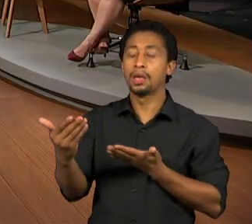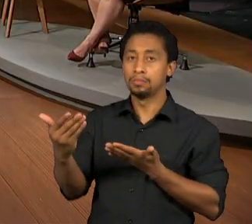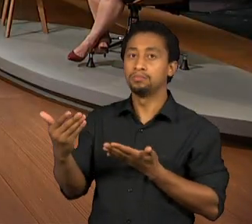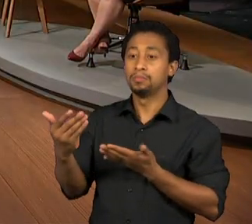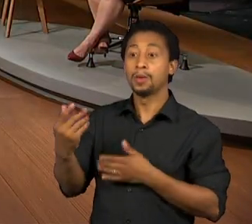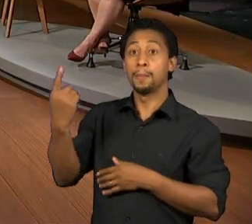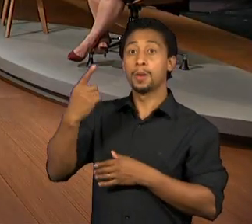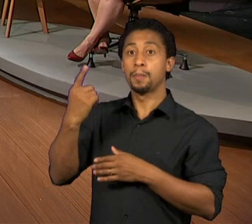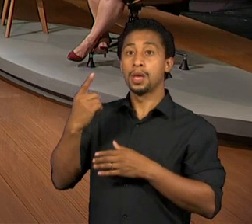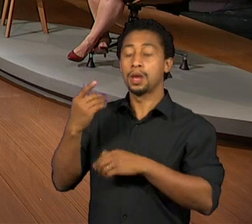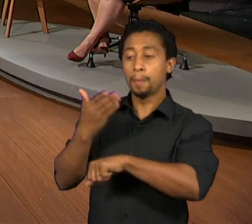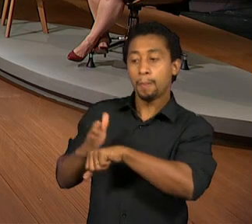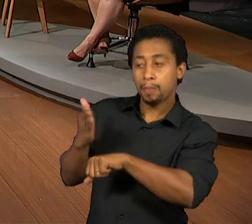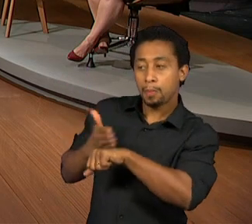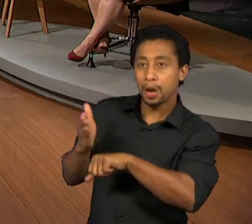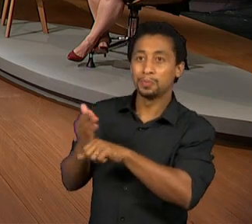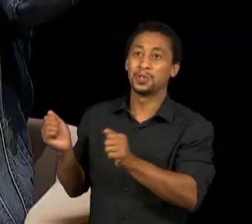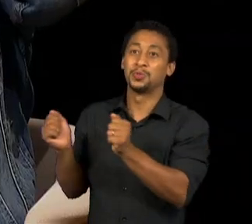Irene Ravache,